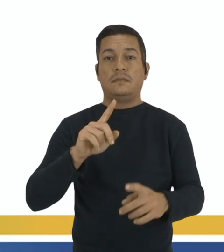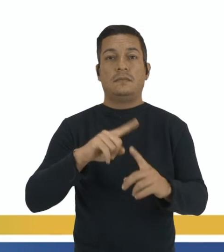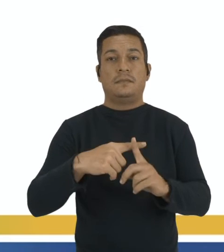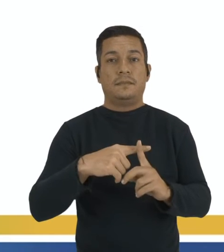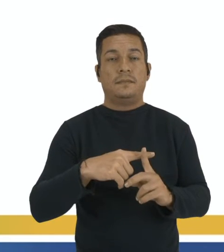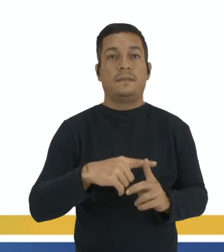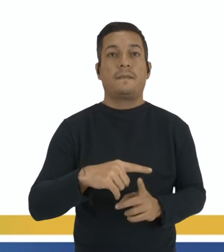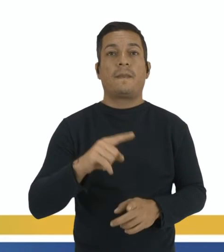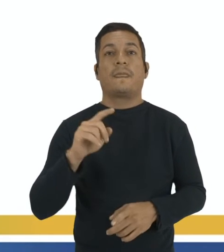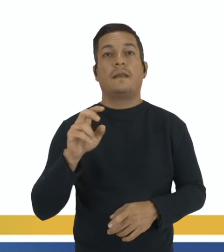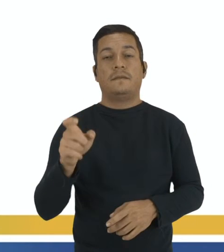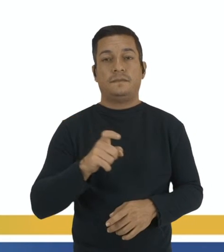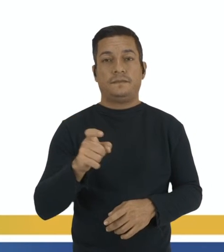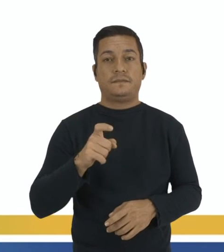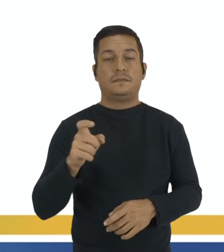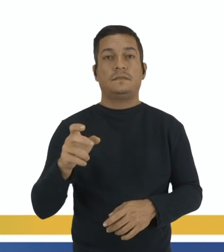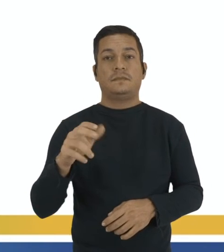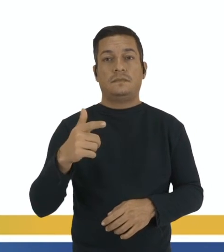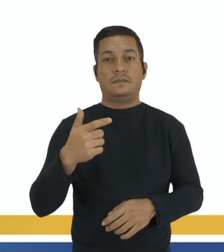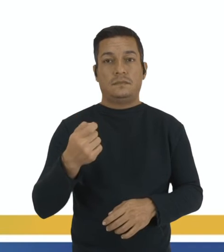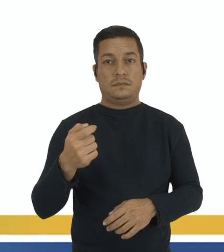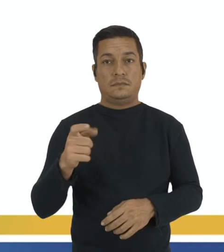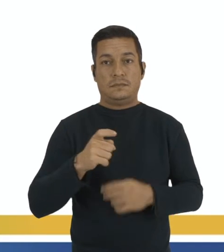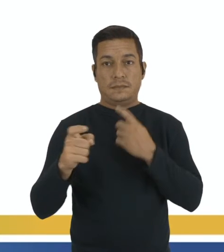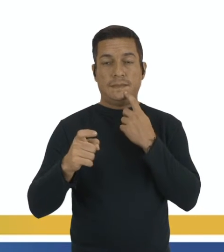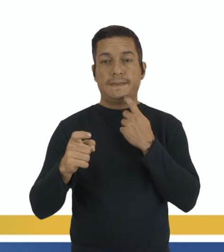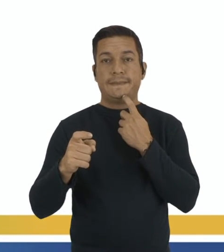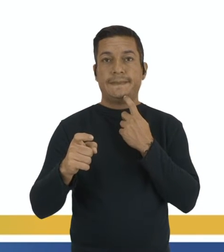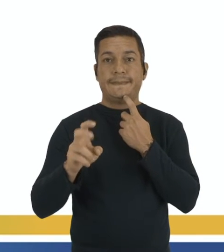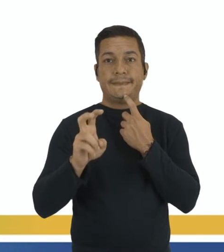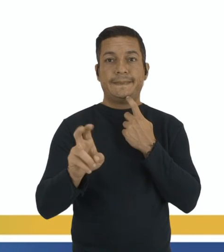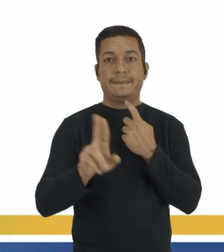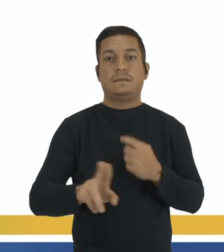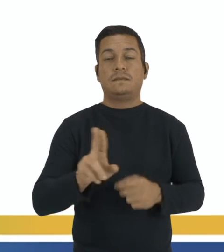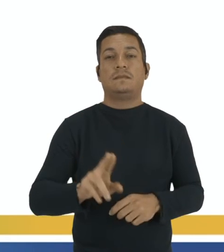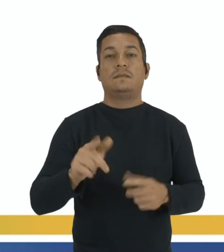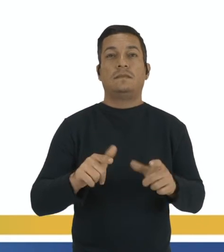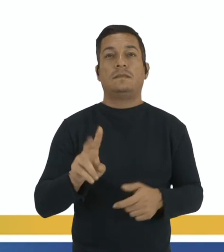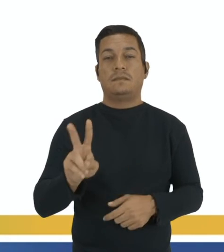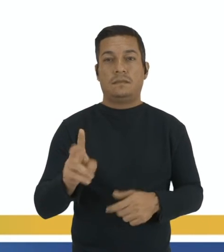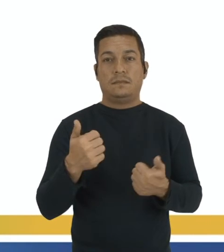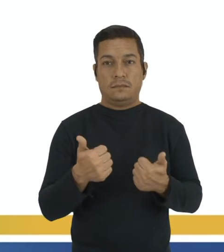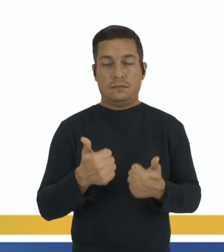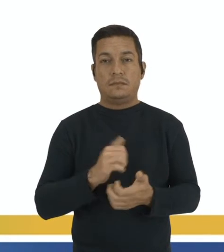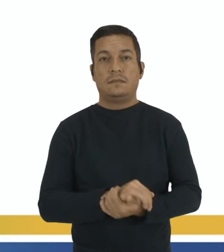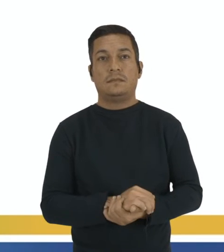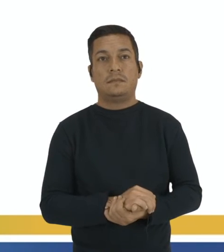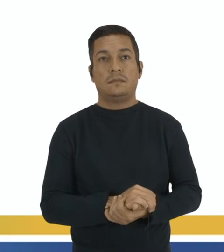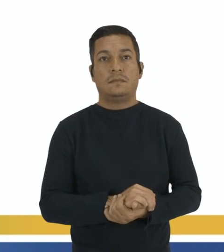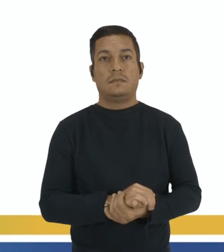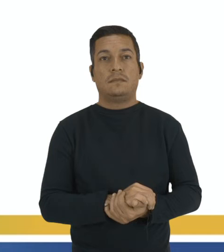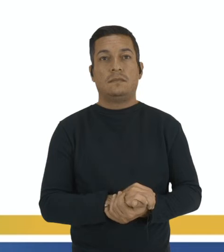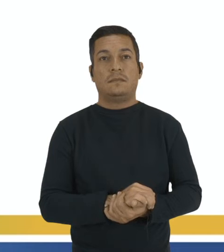mais 20, XX, ok? E o 5 a gente usaria a letra V. Tudo bem, pessoal? Vamos ver